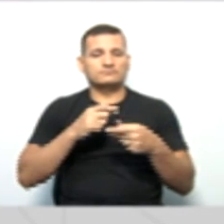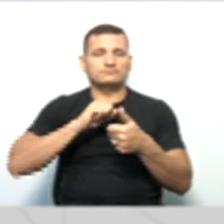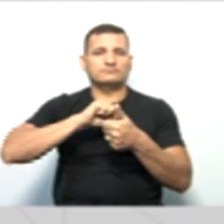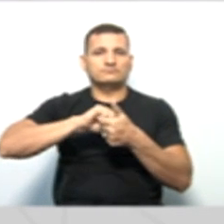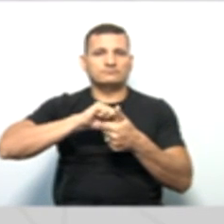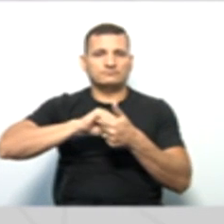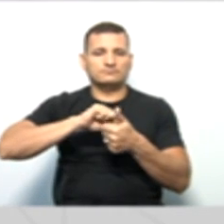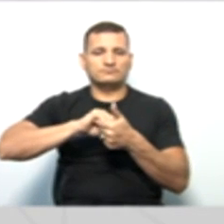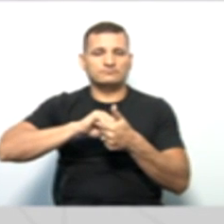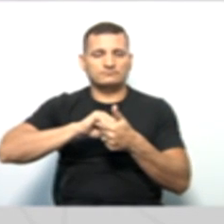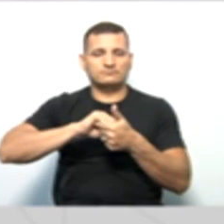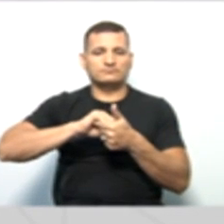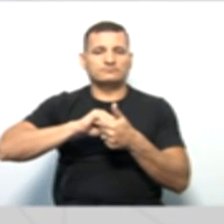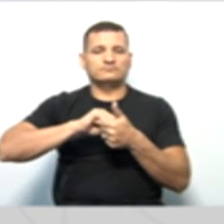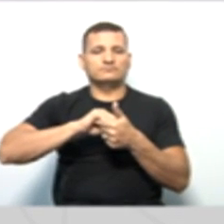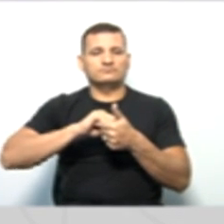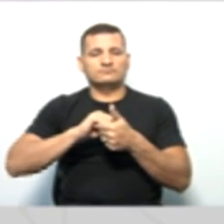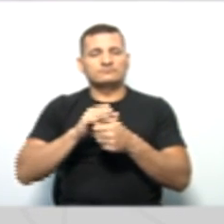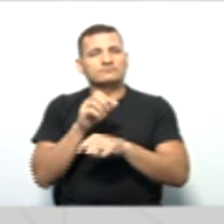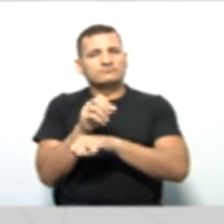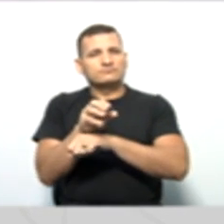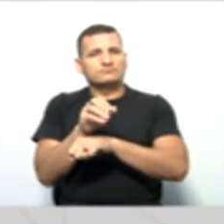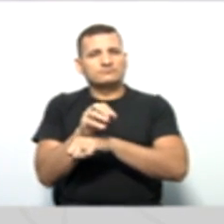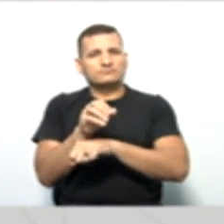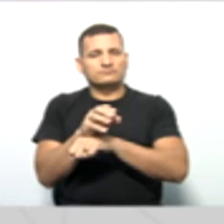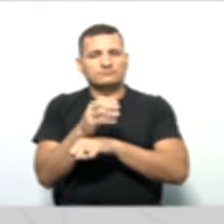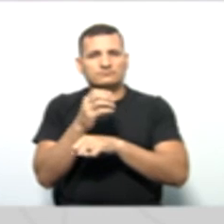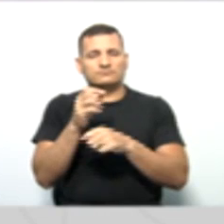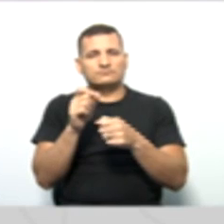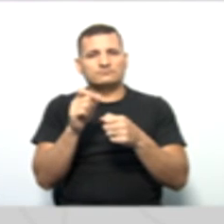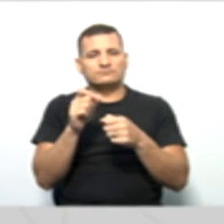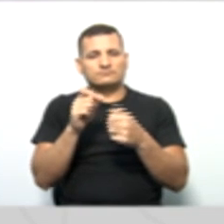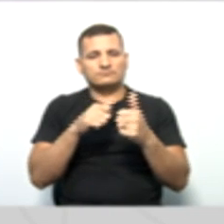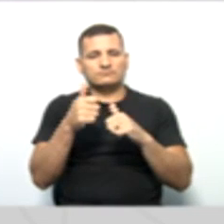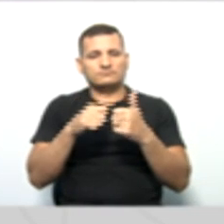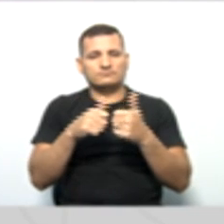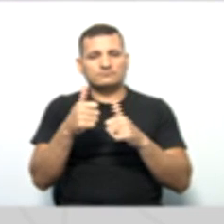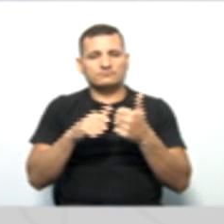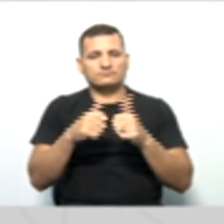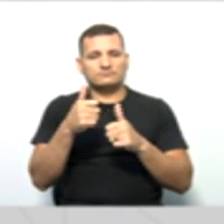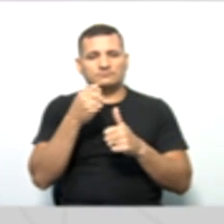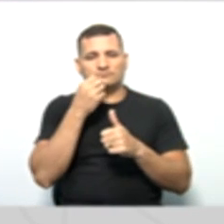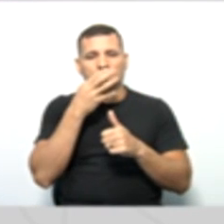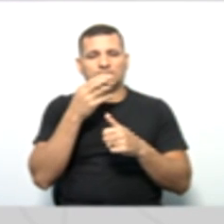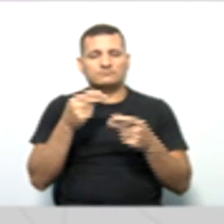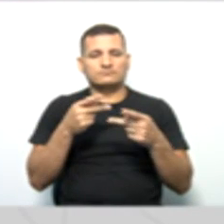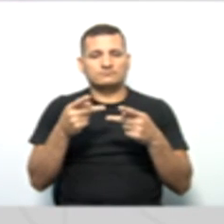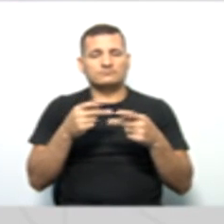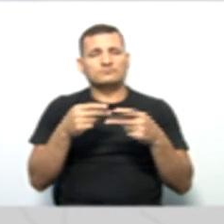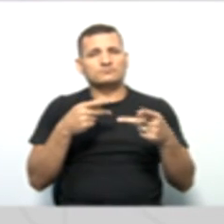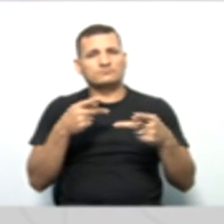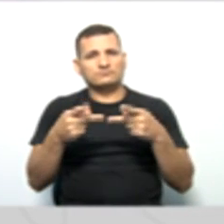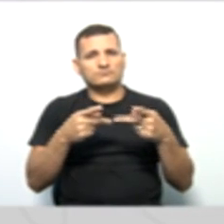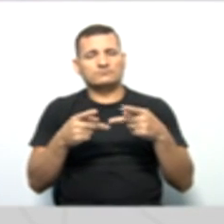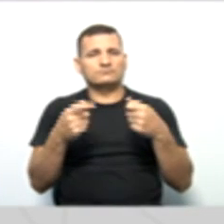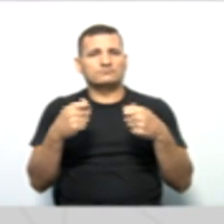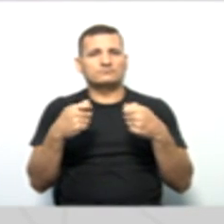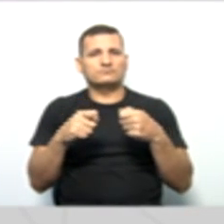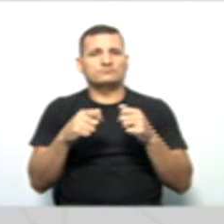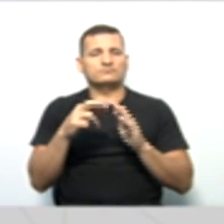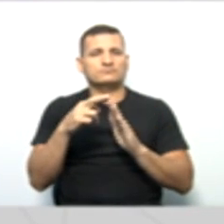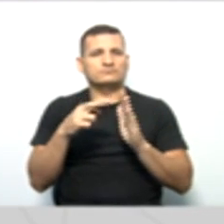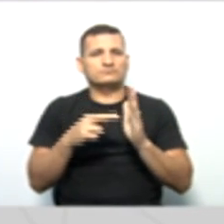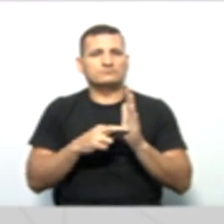tá? Orientações para avaliação de um bom projeto. O projeto deve implementar todos os requisitos